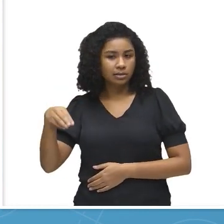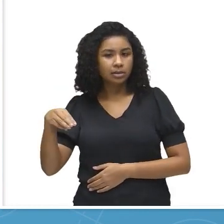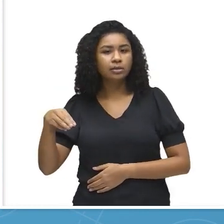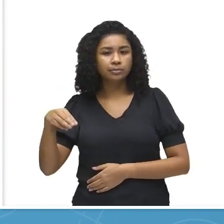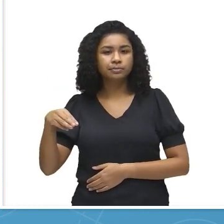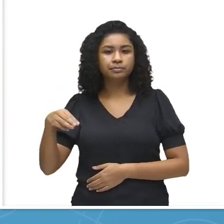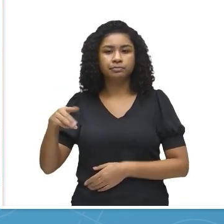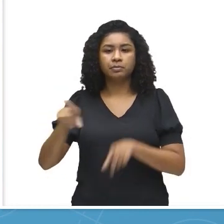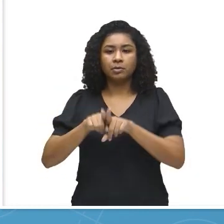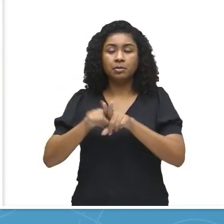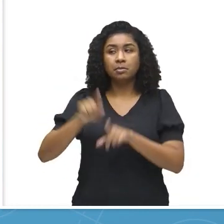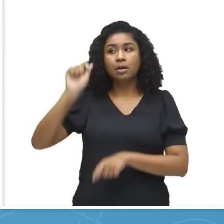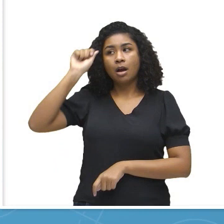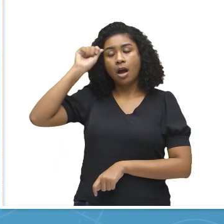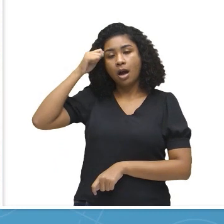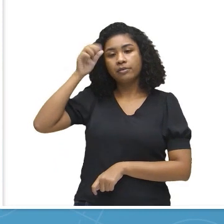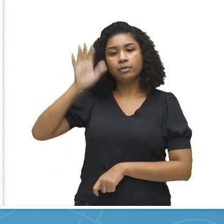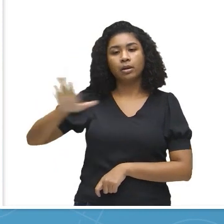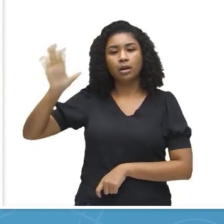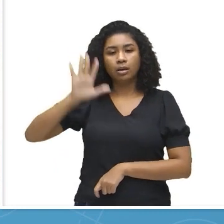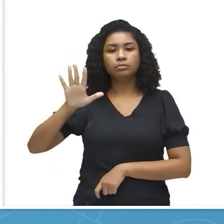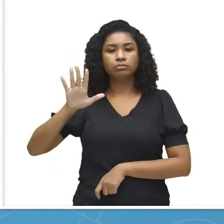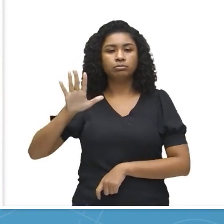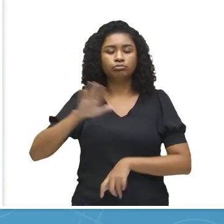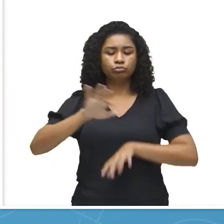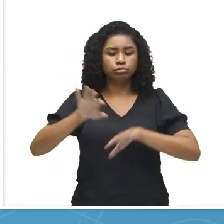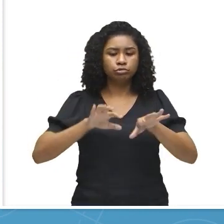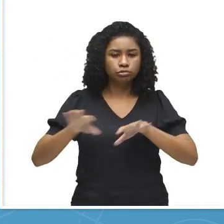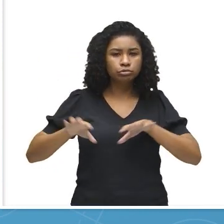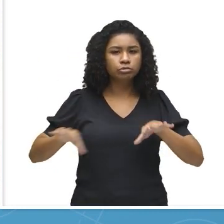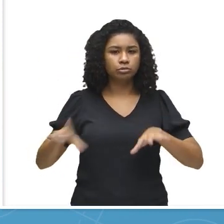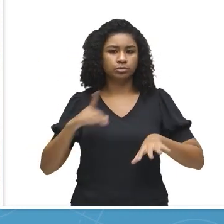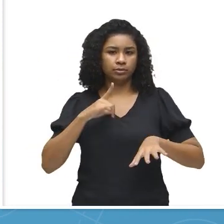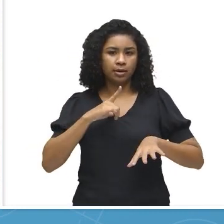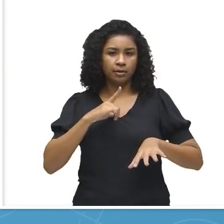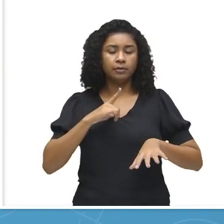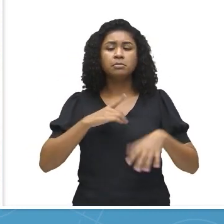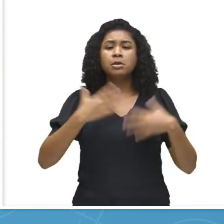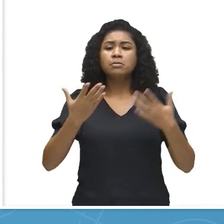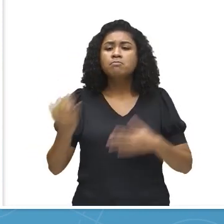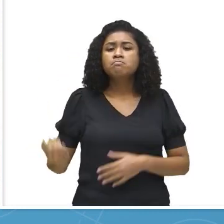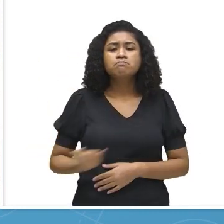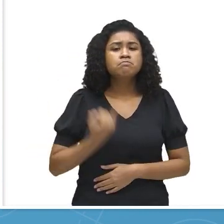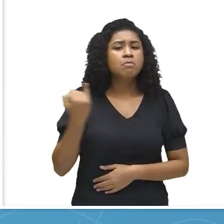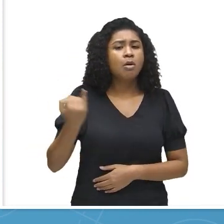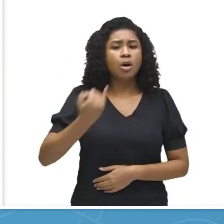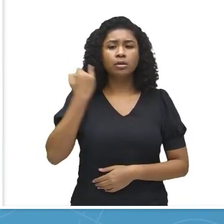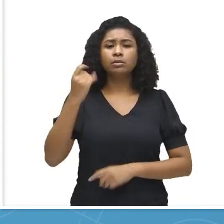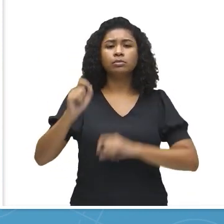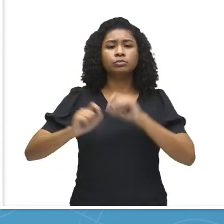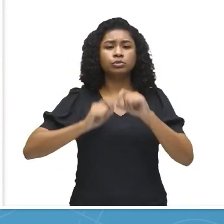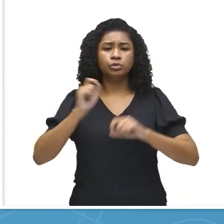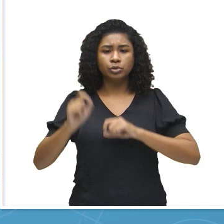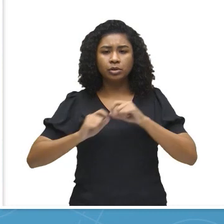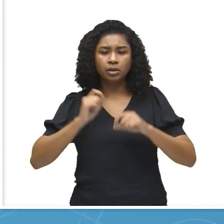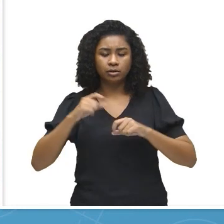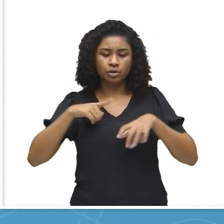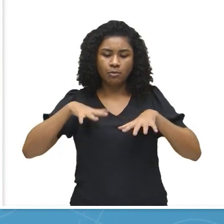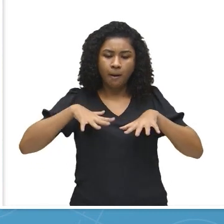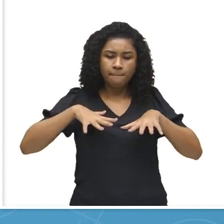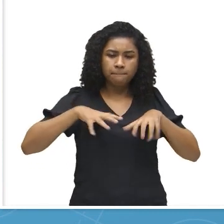da África pelas potências europeias tiveram um papel fundamental na transição de uma dominação informal